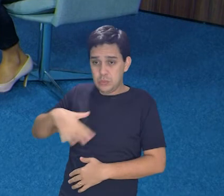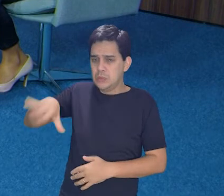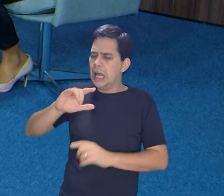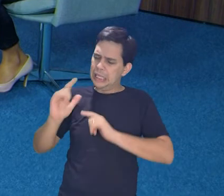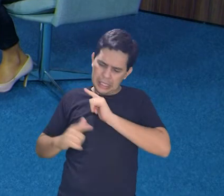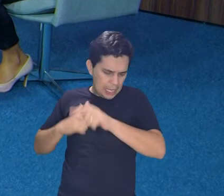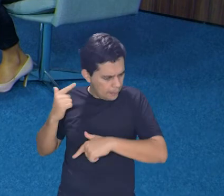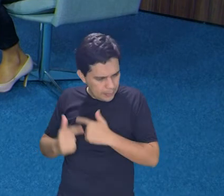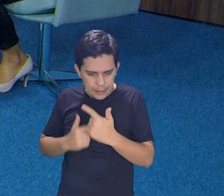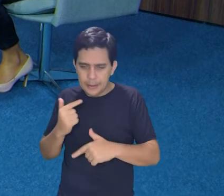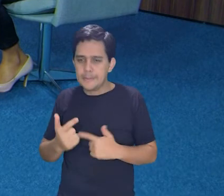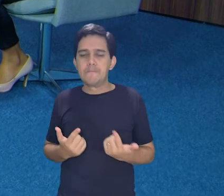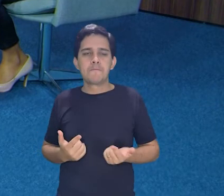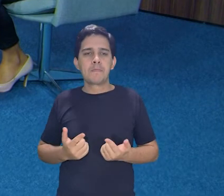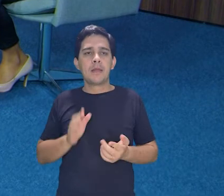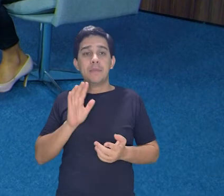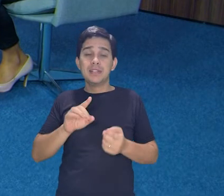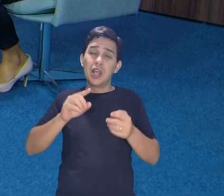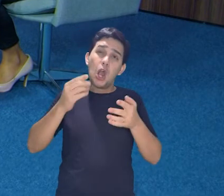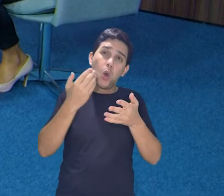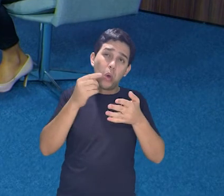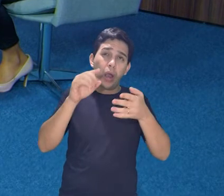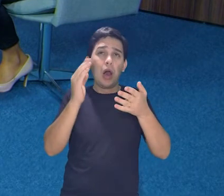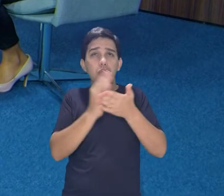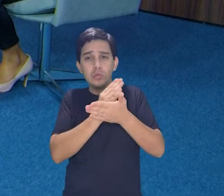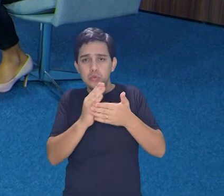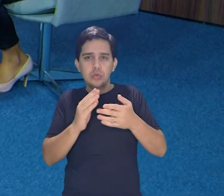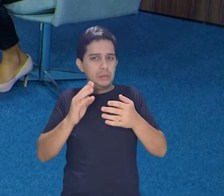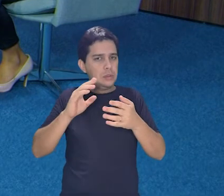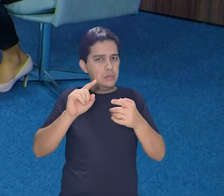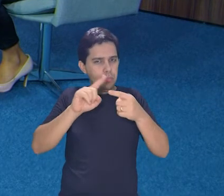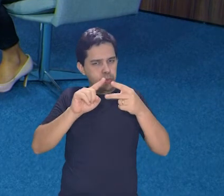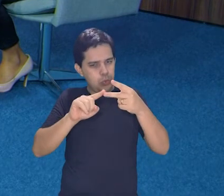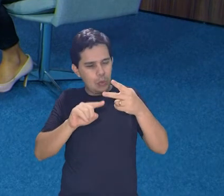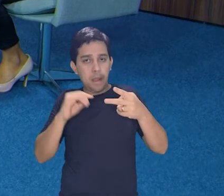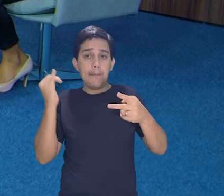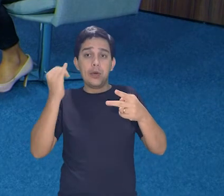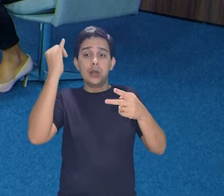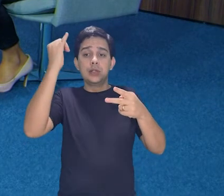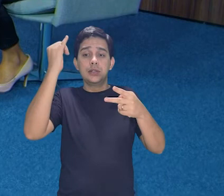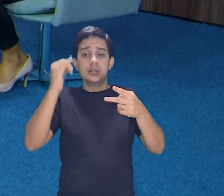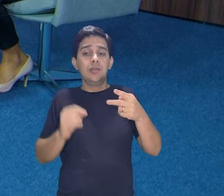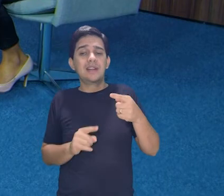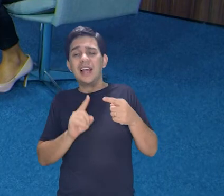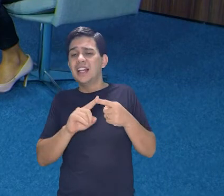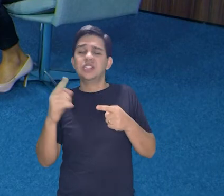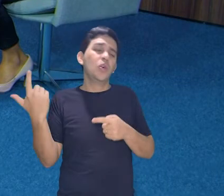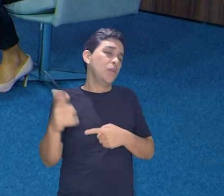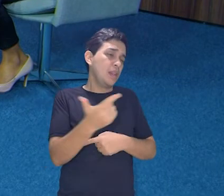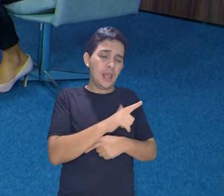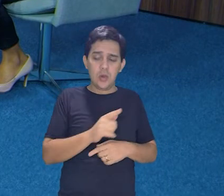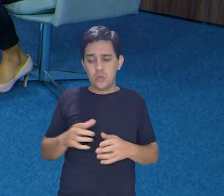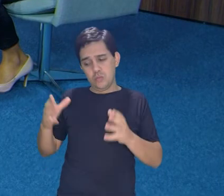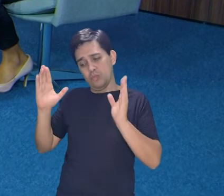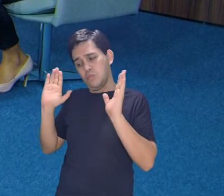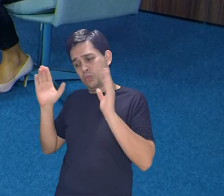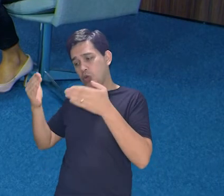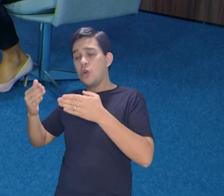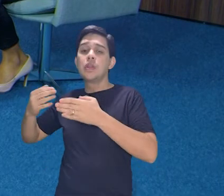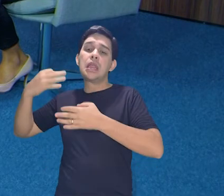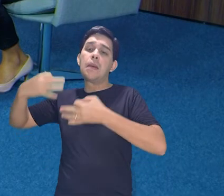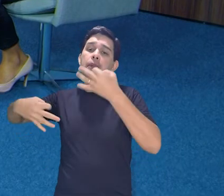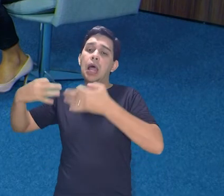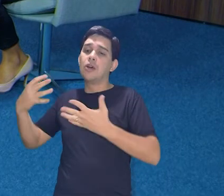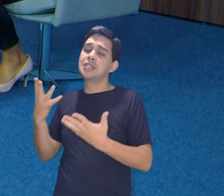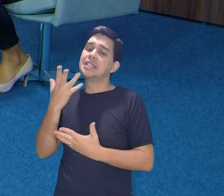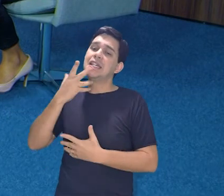Um dos pontos que nos chama a atenção, né, que é digno de nota, é o fato da gente não ter ainda uma vara de crimes especializados contra criança e adolescente